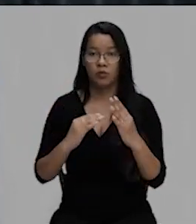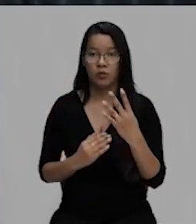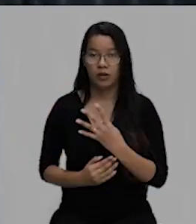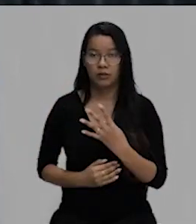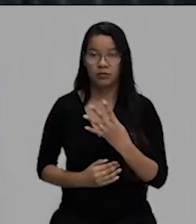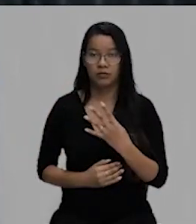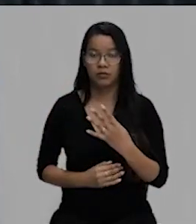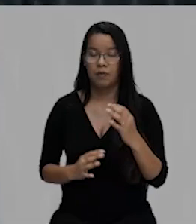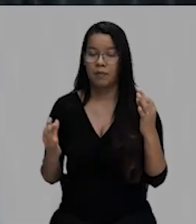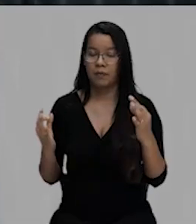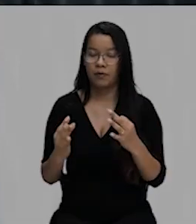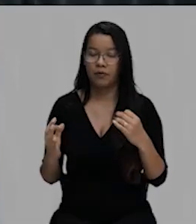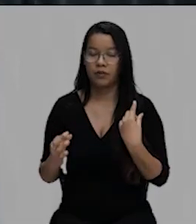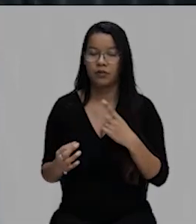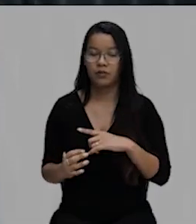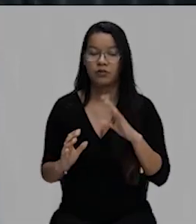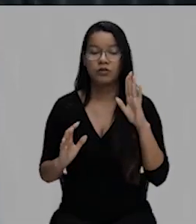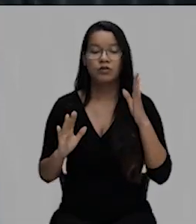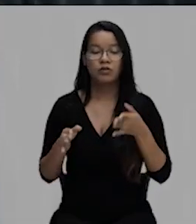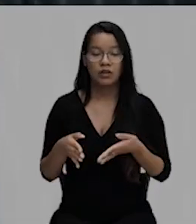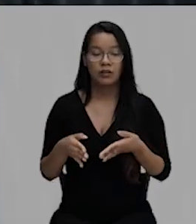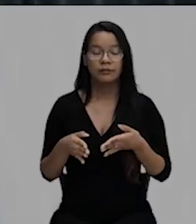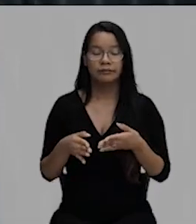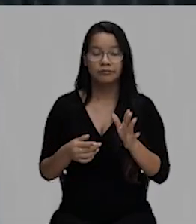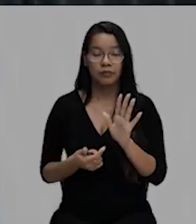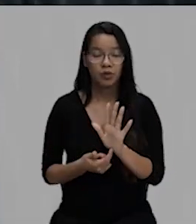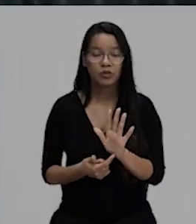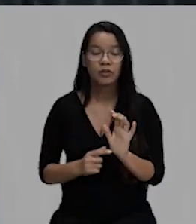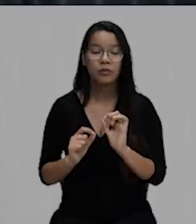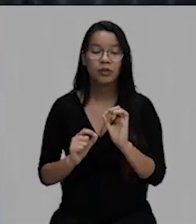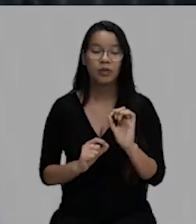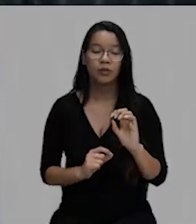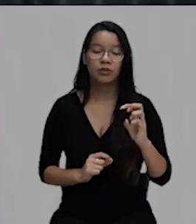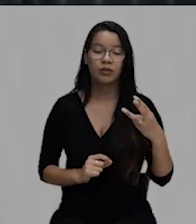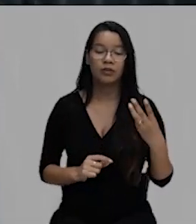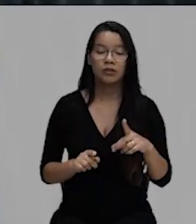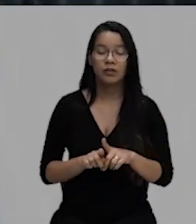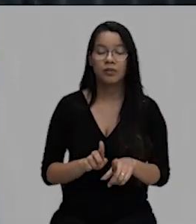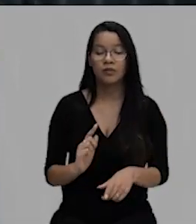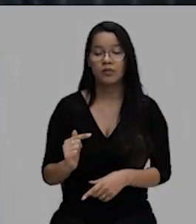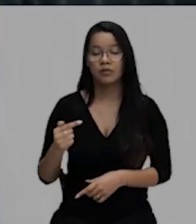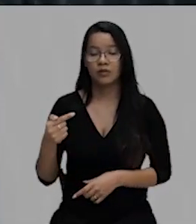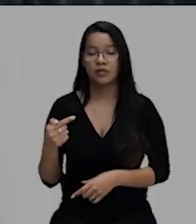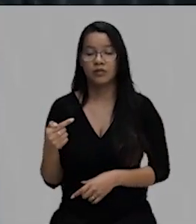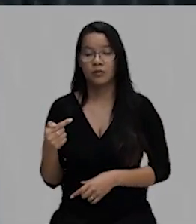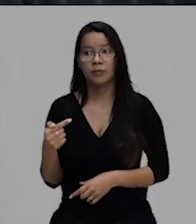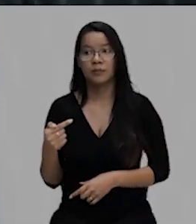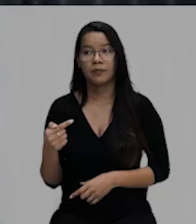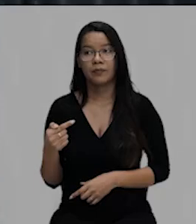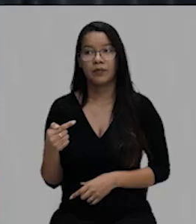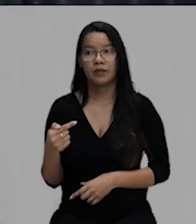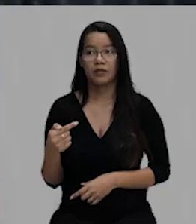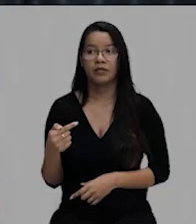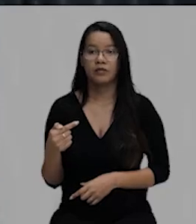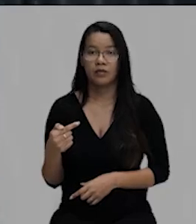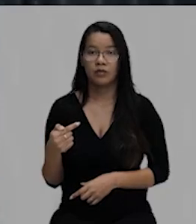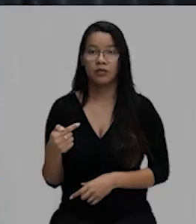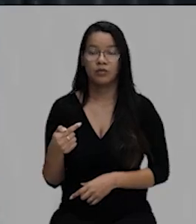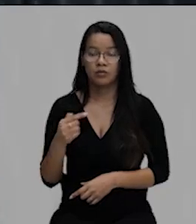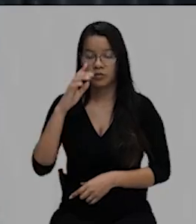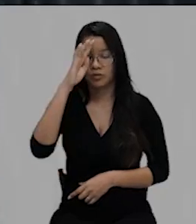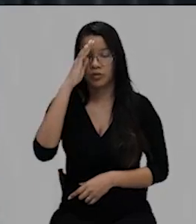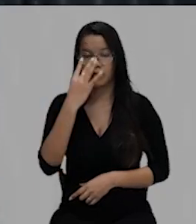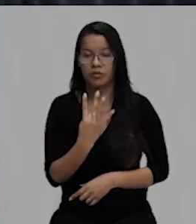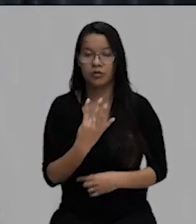Agora, já constatamos que tanto o 3 quanto o 7, os dois, né, 3 e 7, são